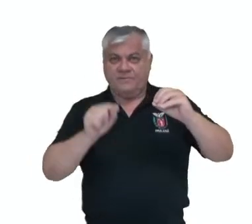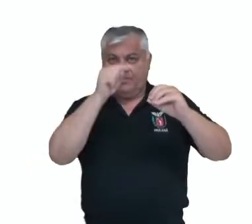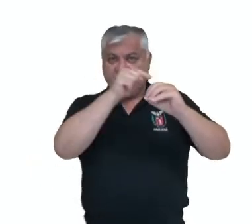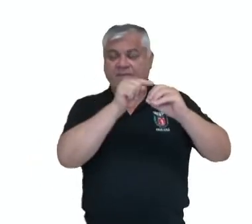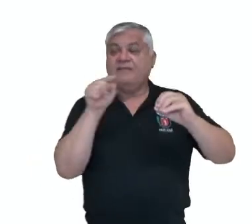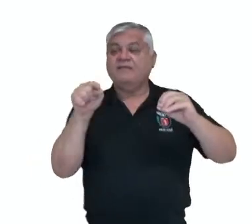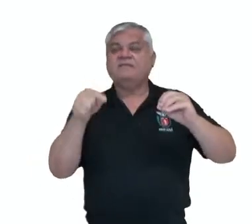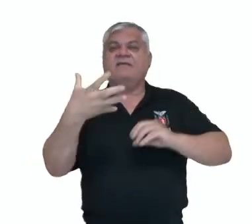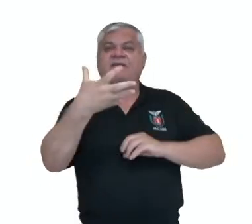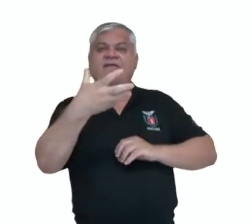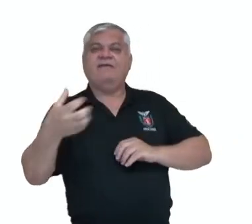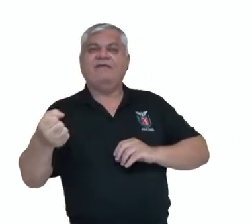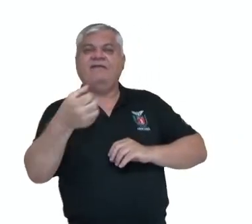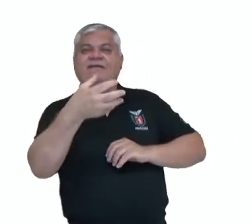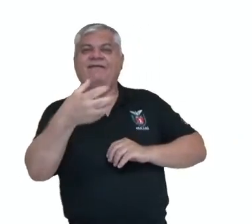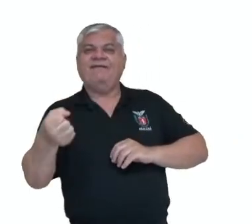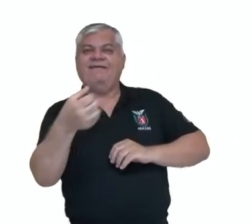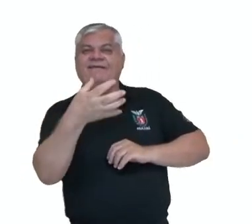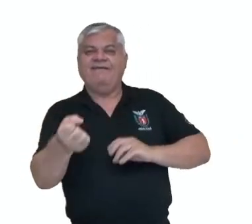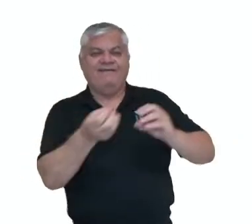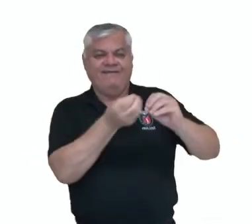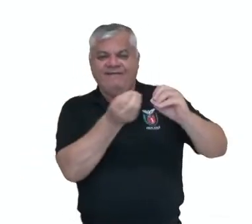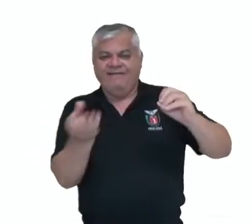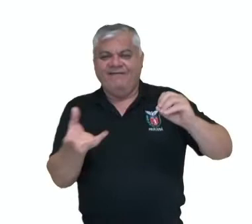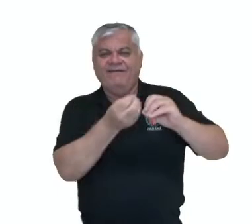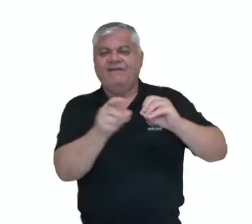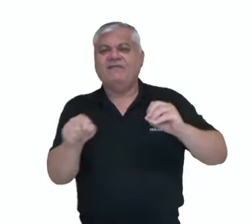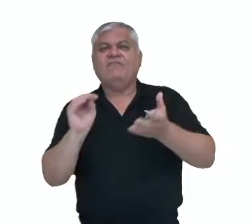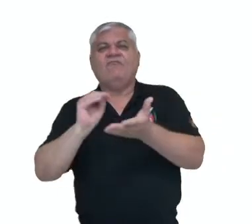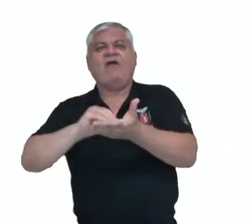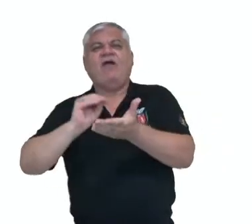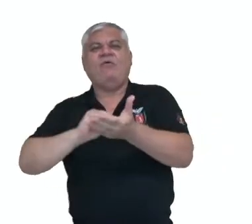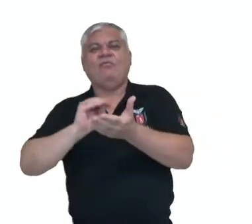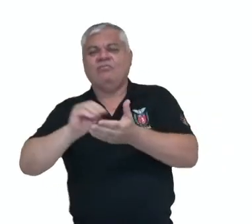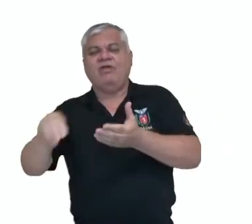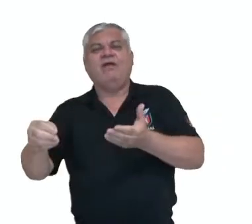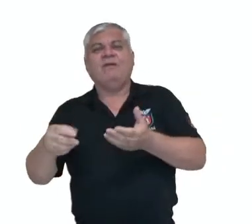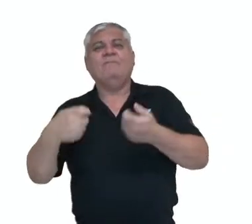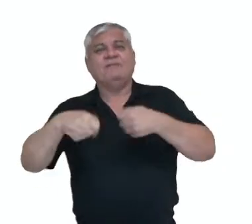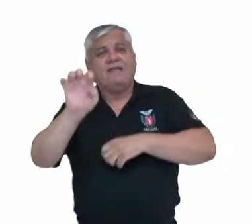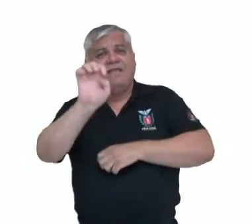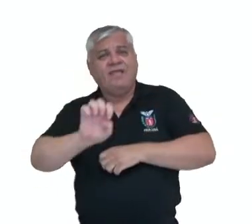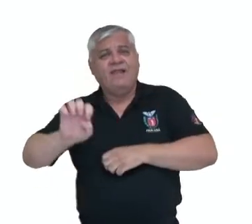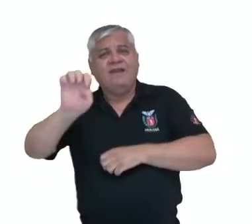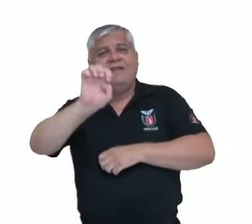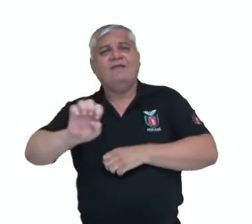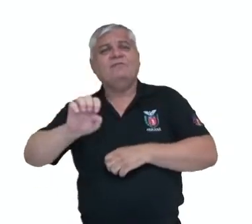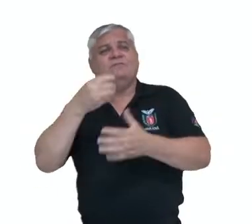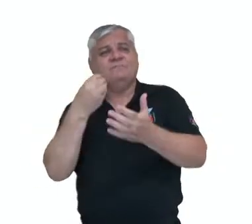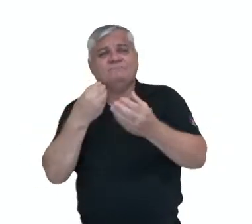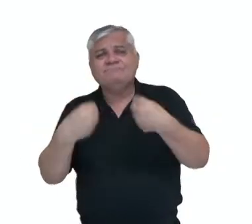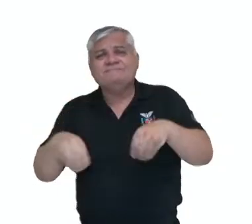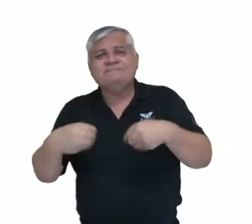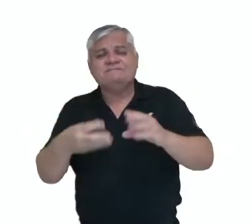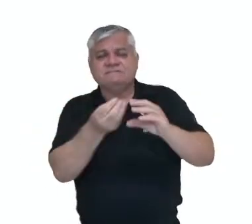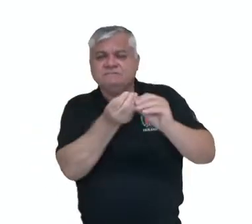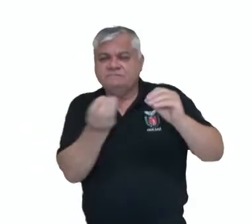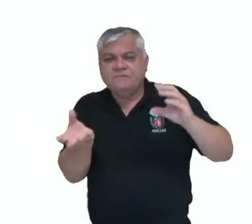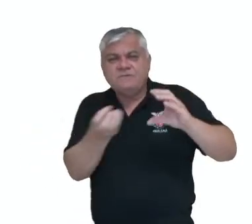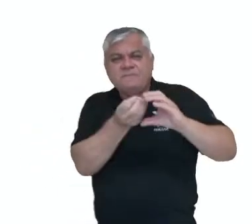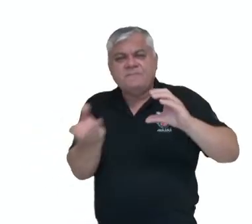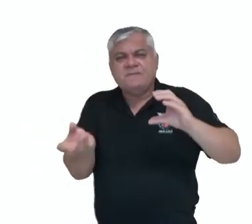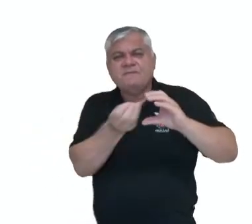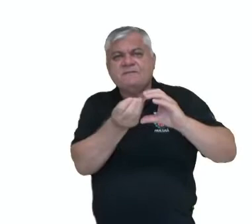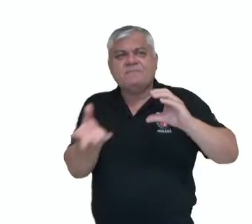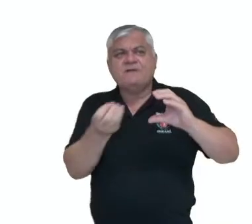de elétrons, são deficientes de elétrons, são ácidos de íons, são agentes